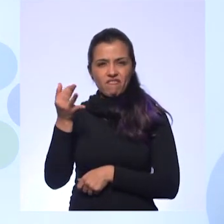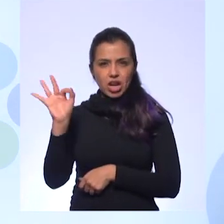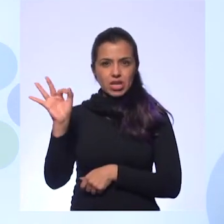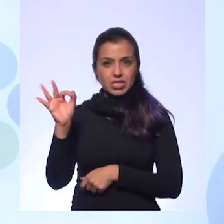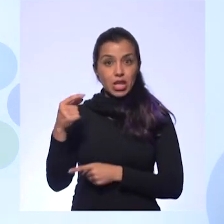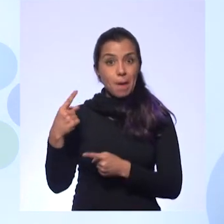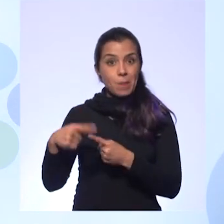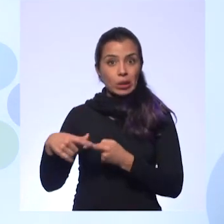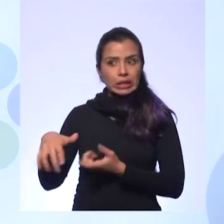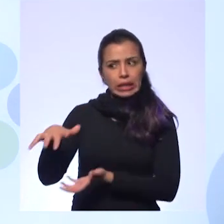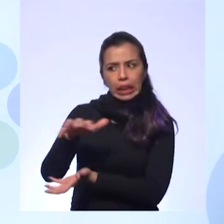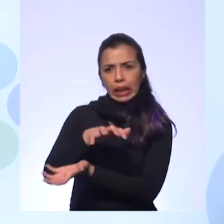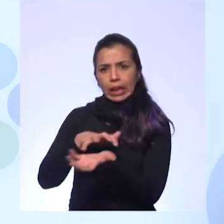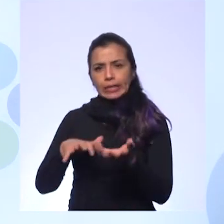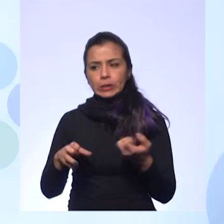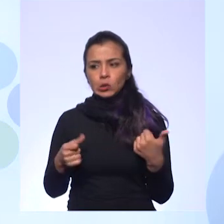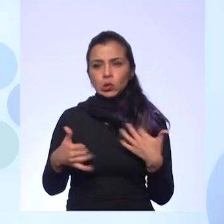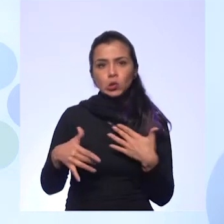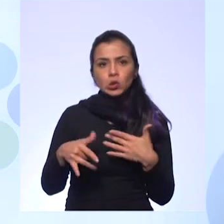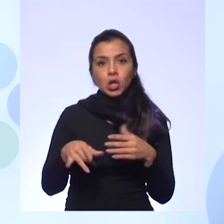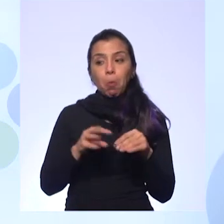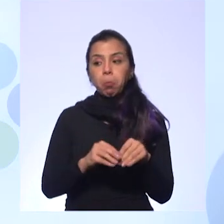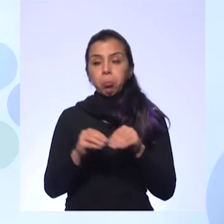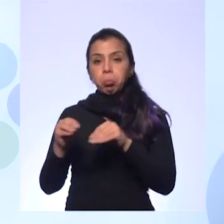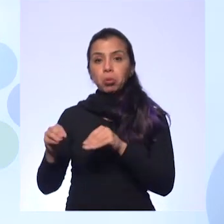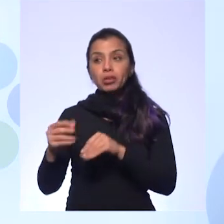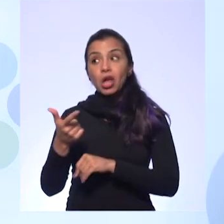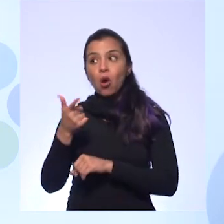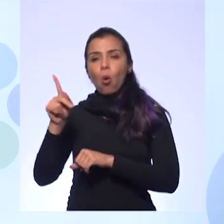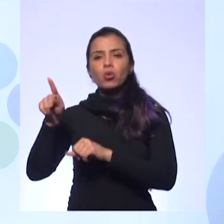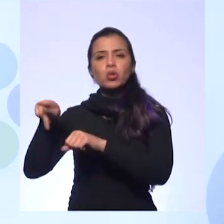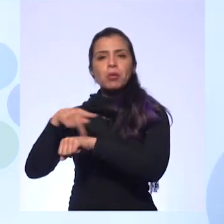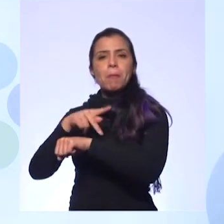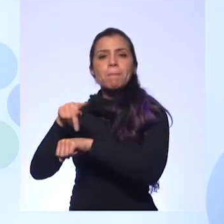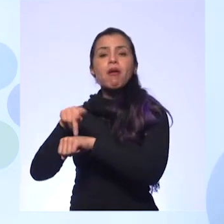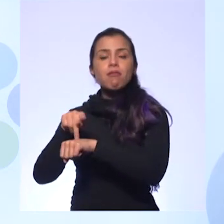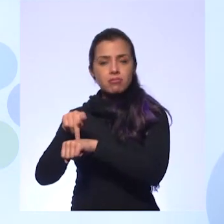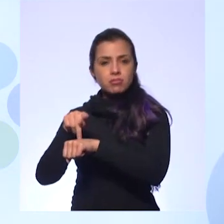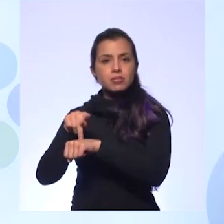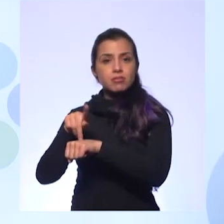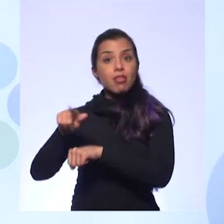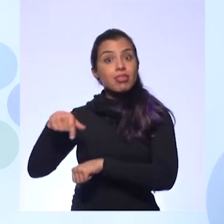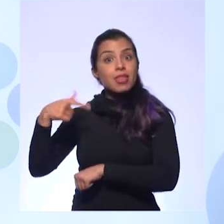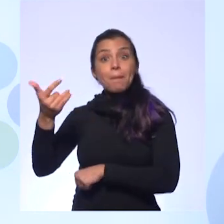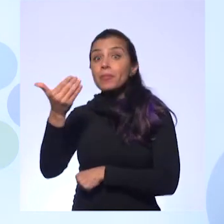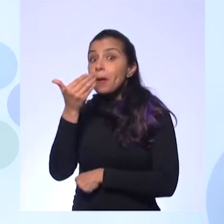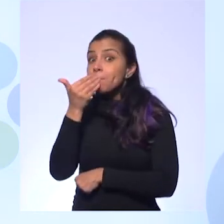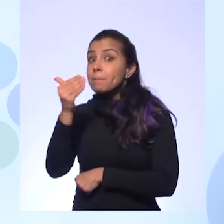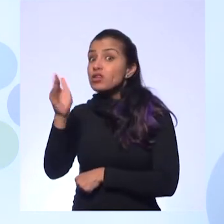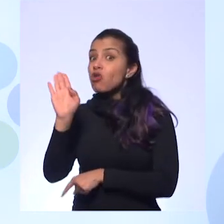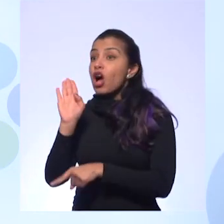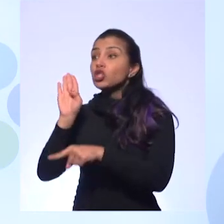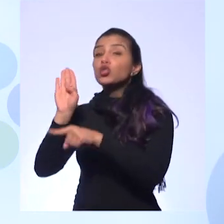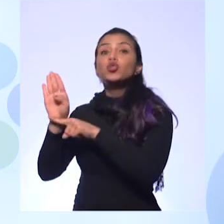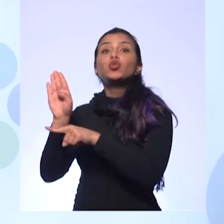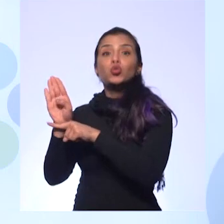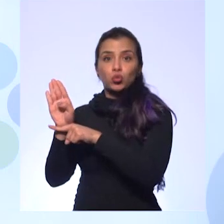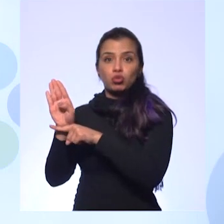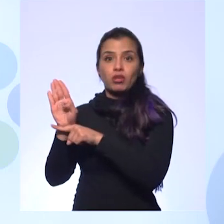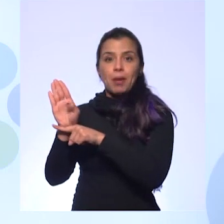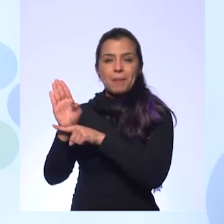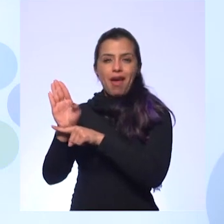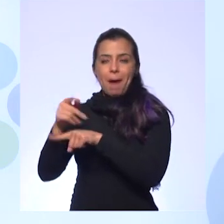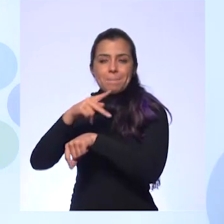revolução e foram se refugiar em outros países monárquicos, acabaram pedindo ajuda, né, para essas